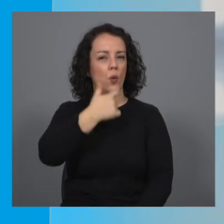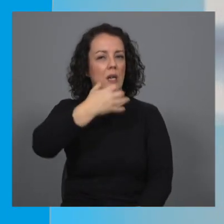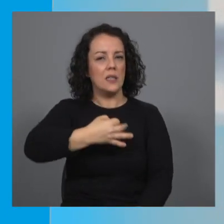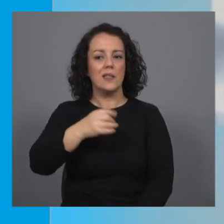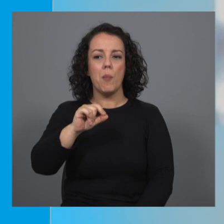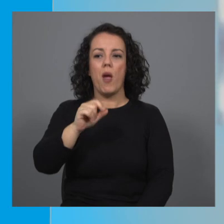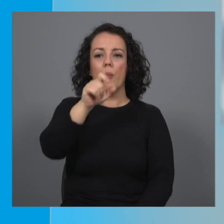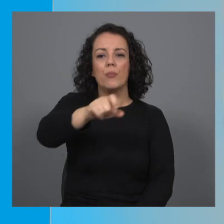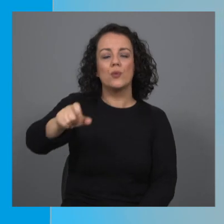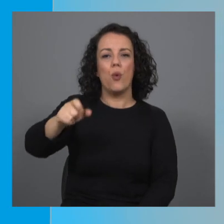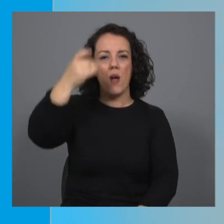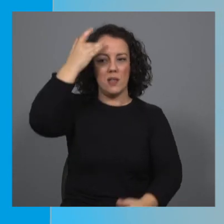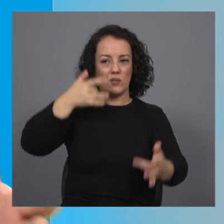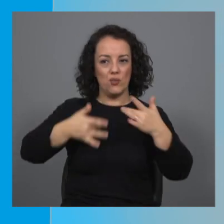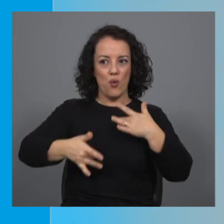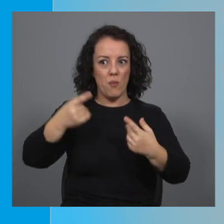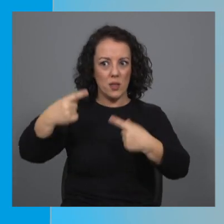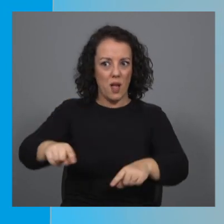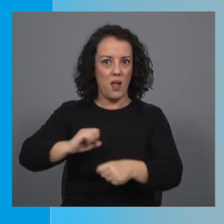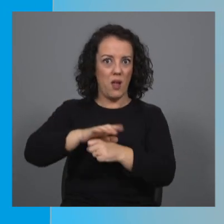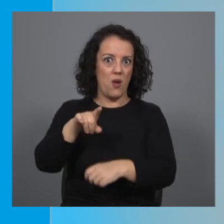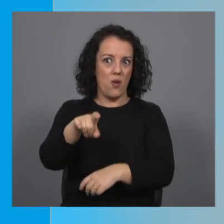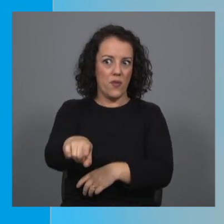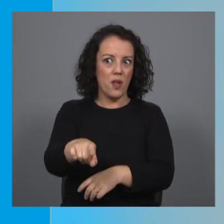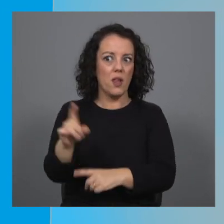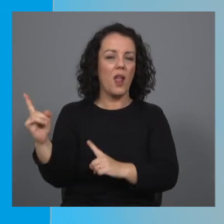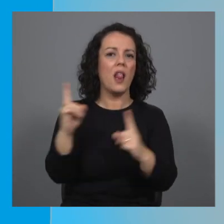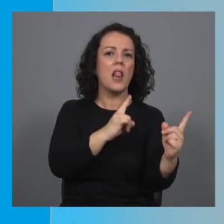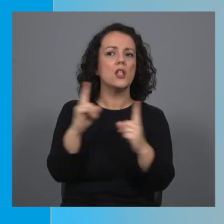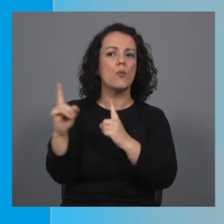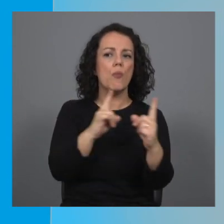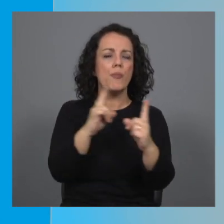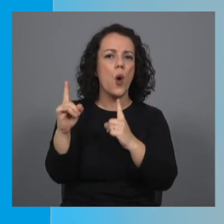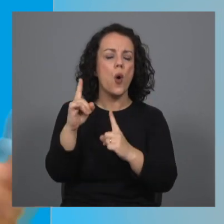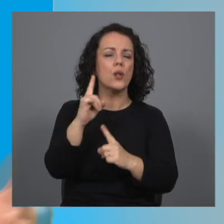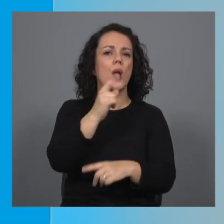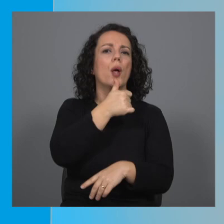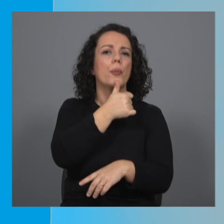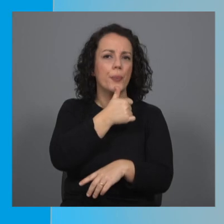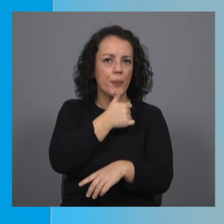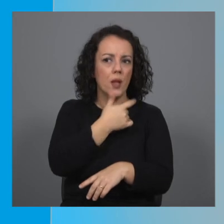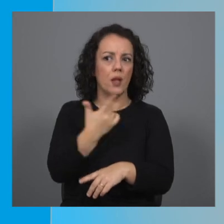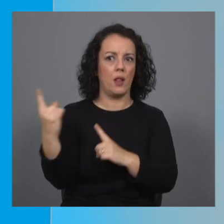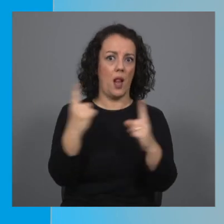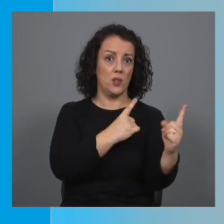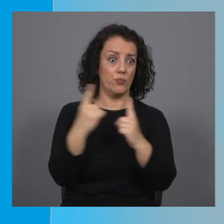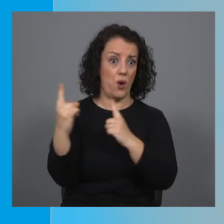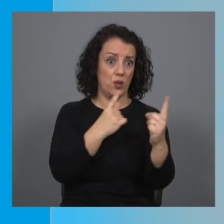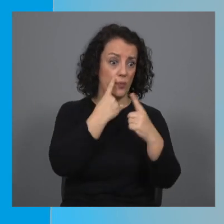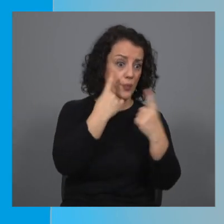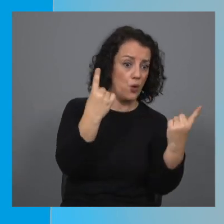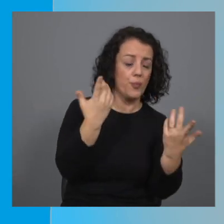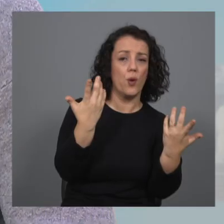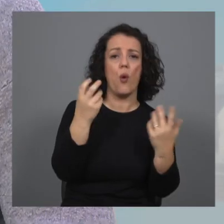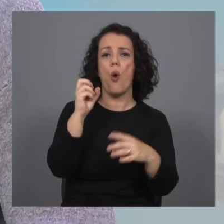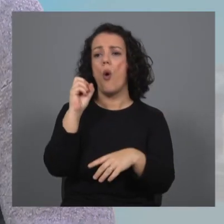das pessoas com sintomas com Covid, nomeadamente, se acontece ou nos transportes públicos e não, enfim,